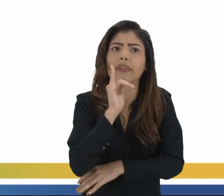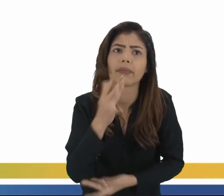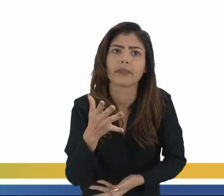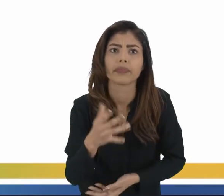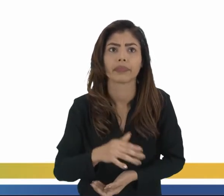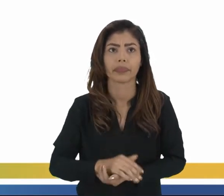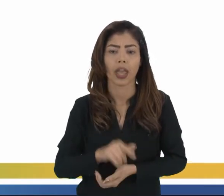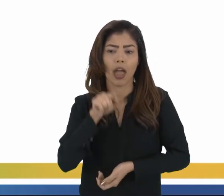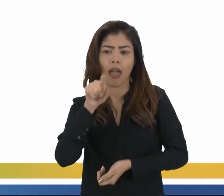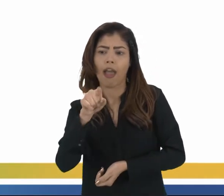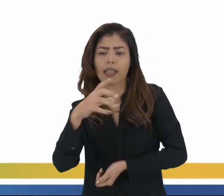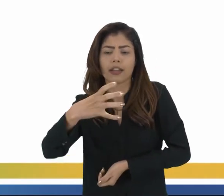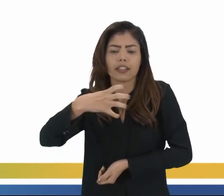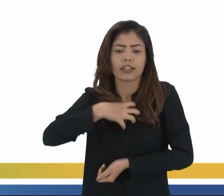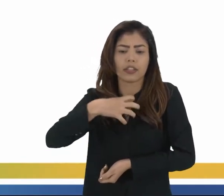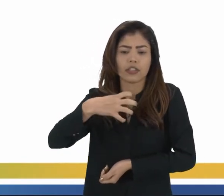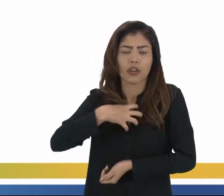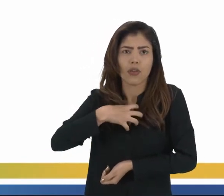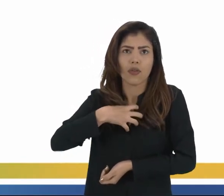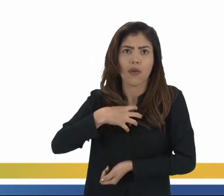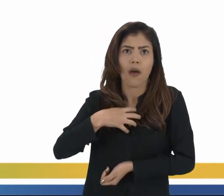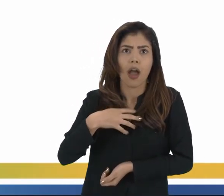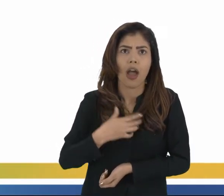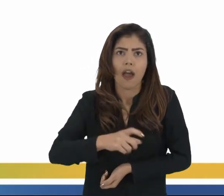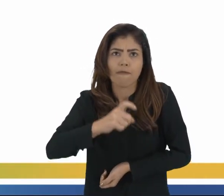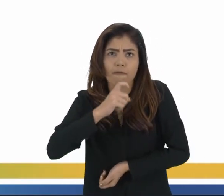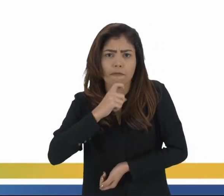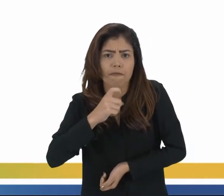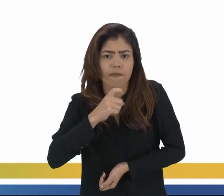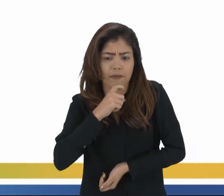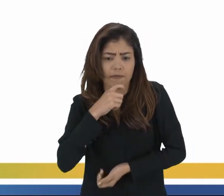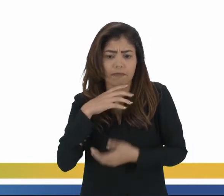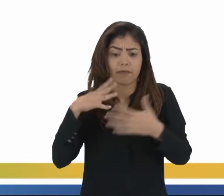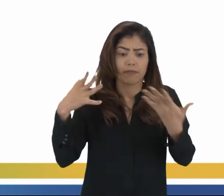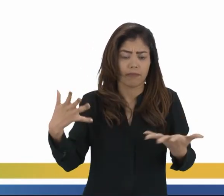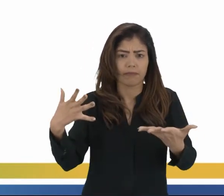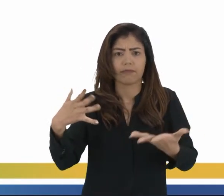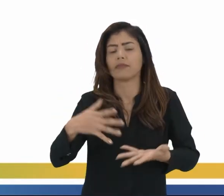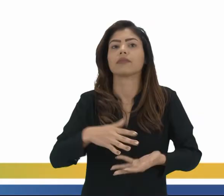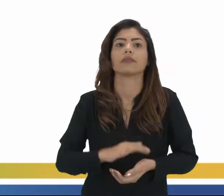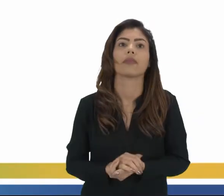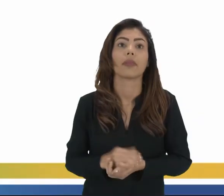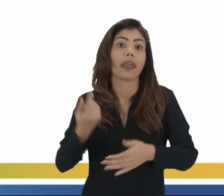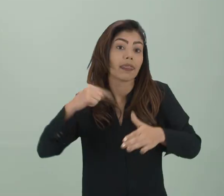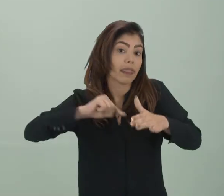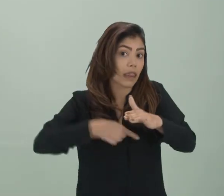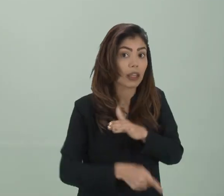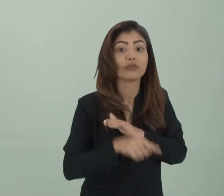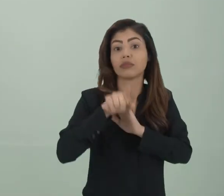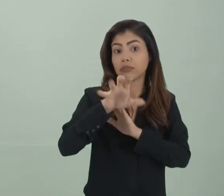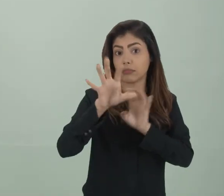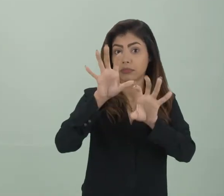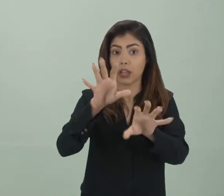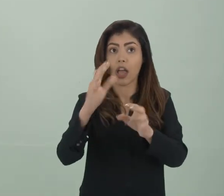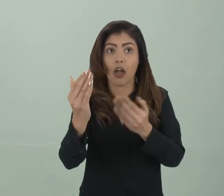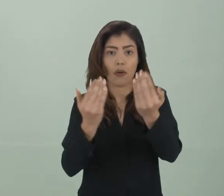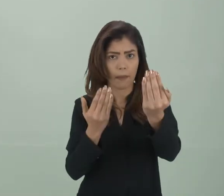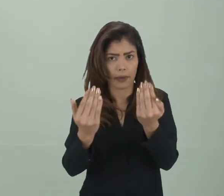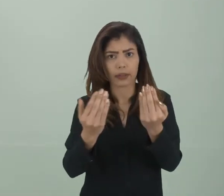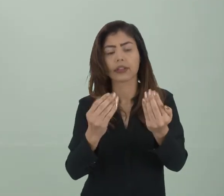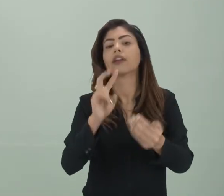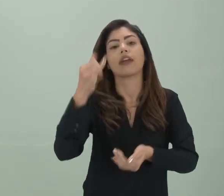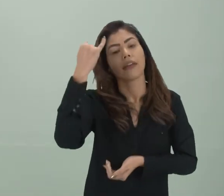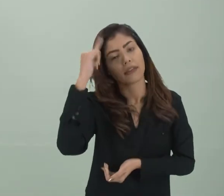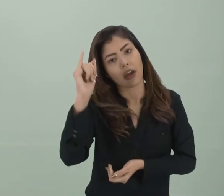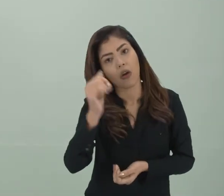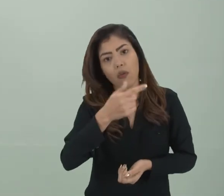ella sintió el sabor frío de la derrota. Dentro do símil da comparação, nós vamos ter essa ideia